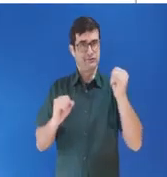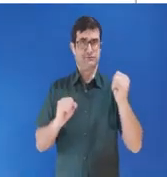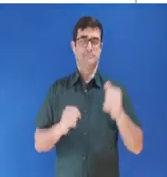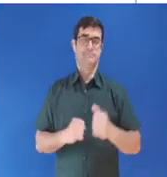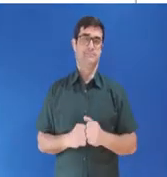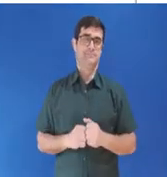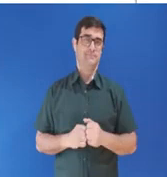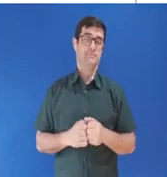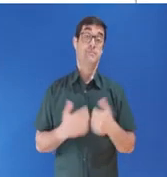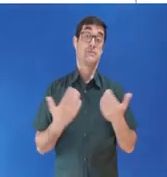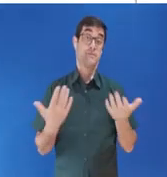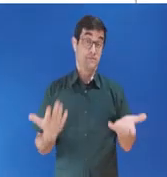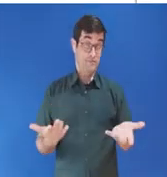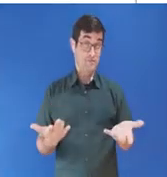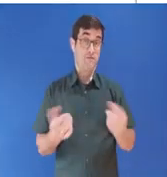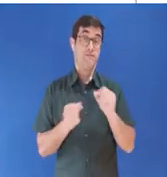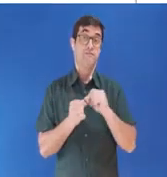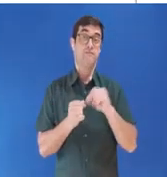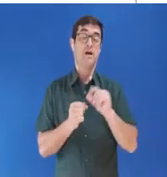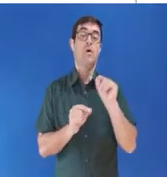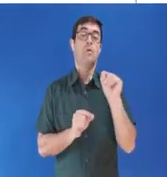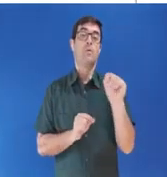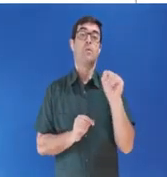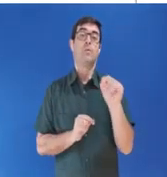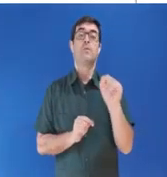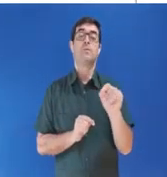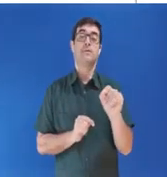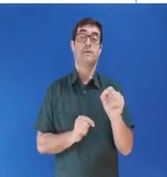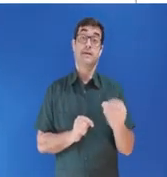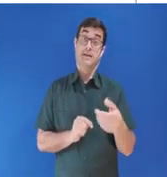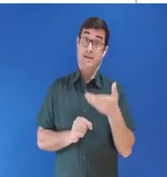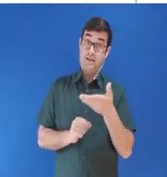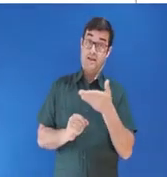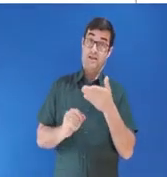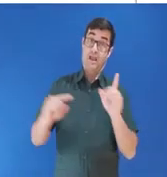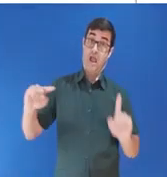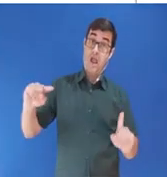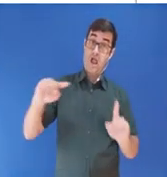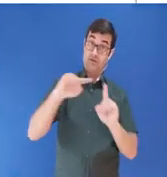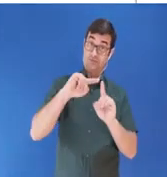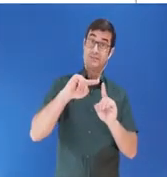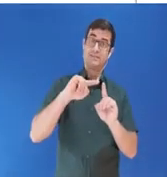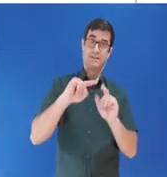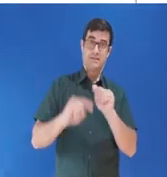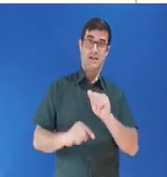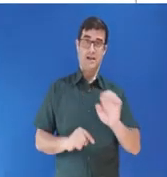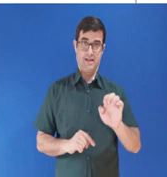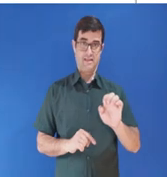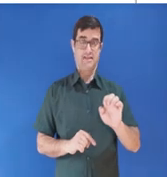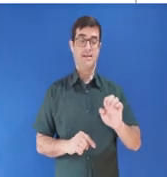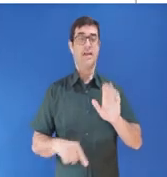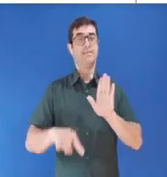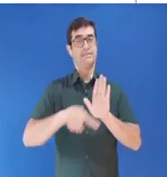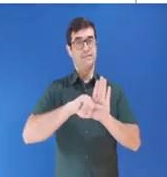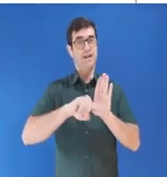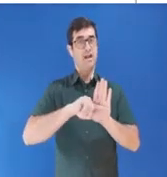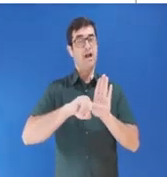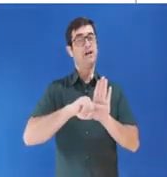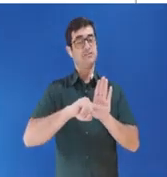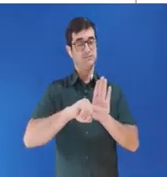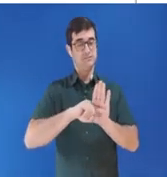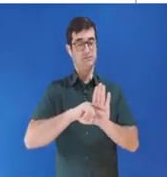faz com que eu tenha uma afinidade eletrônica negativa, ou seja, ele tem baixa afinidade eletrônica